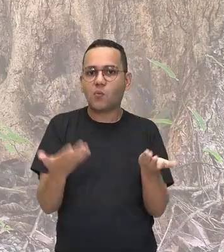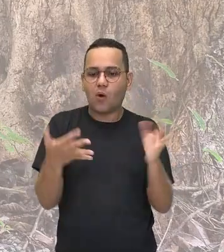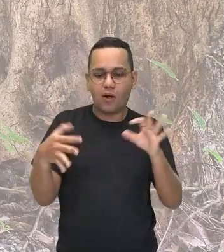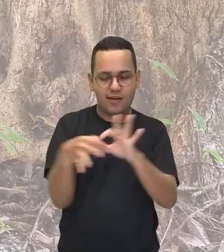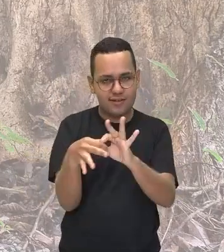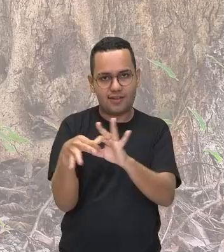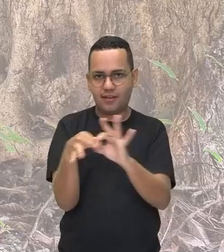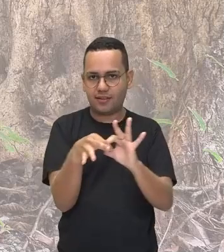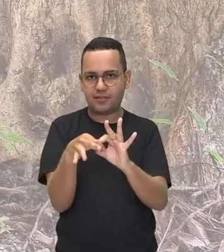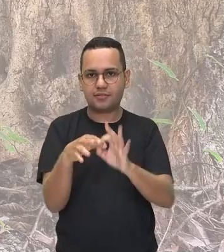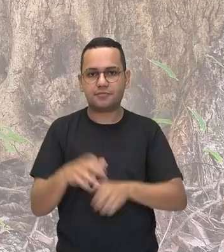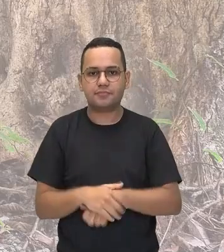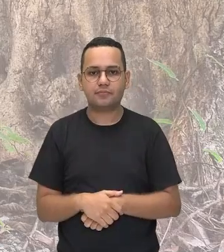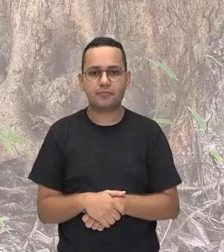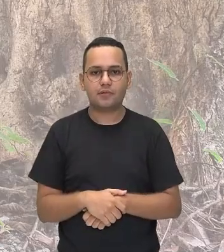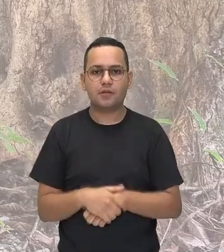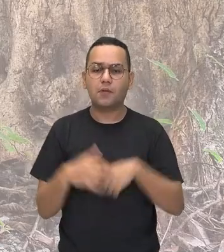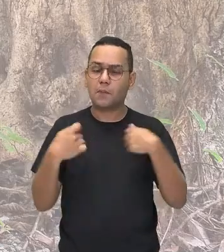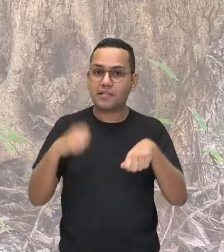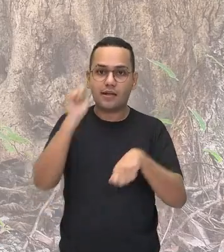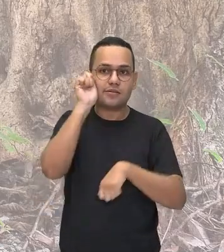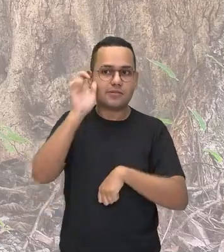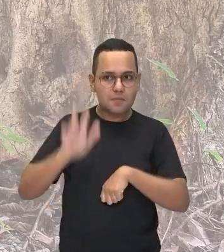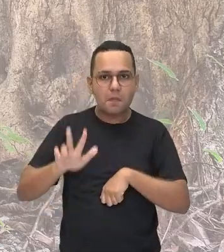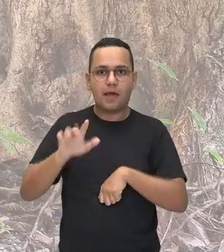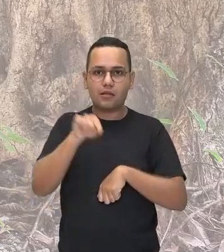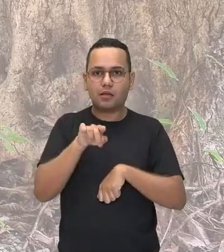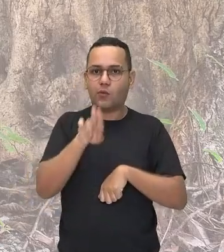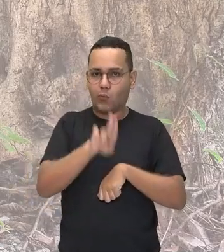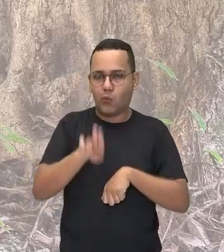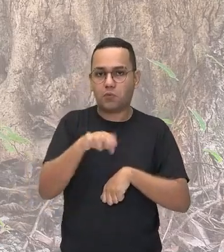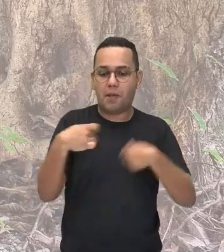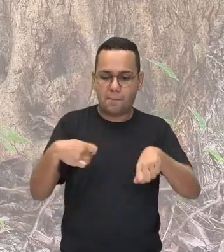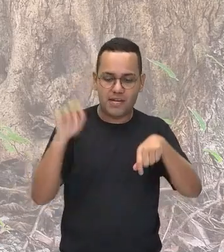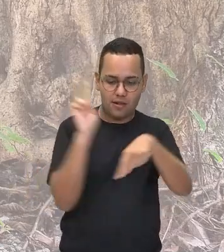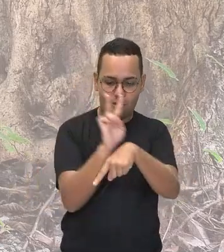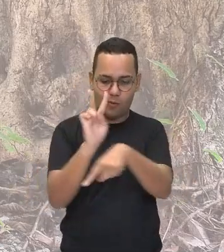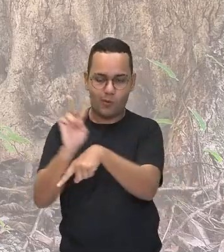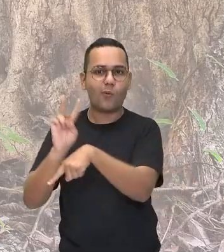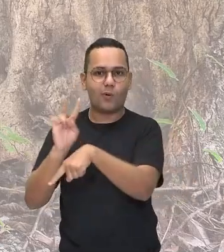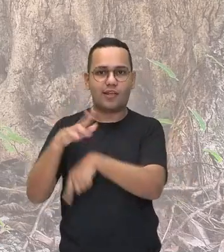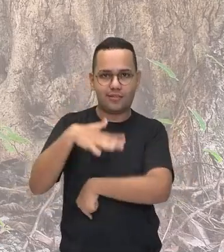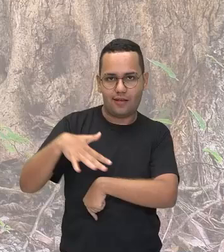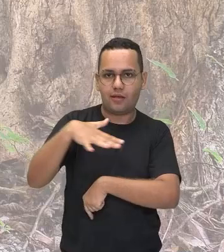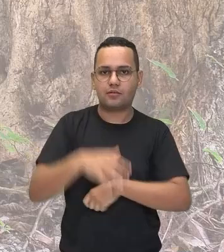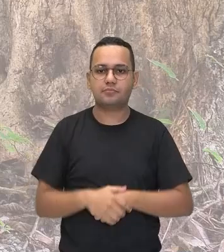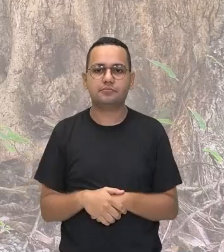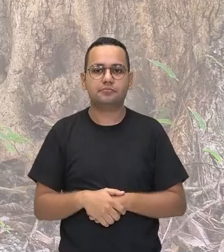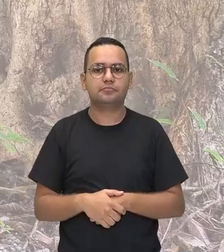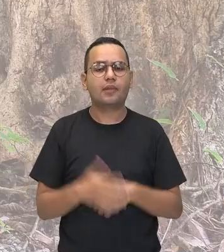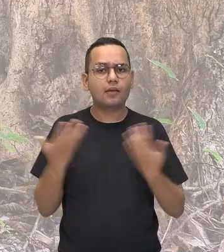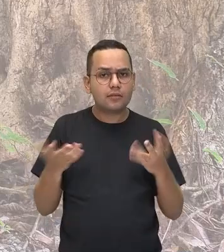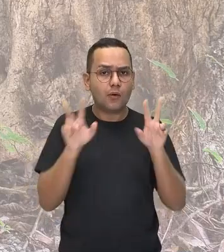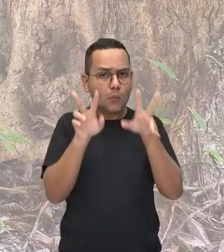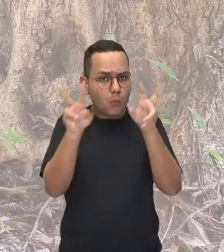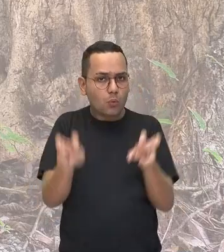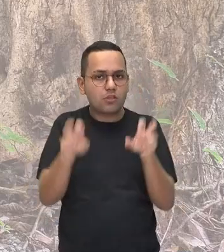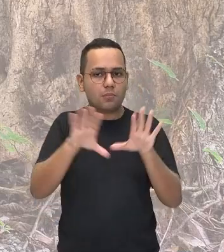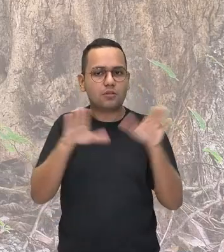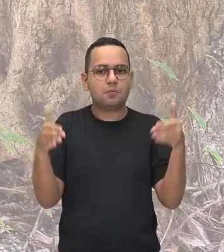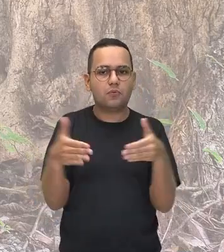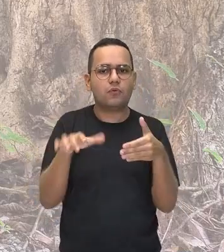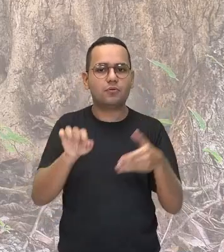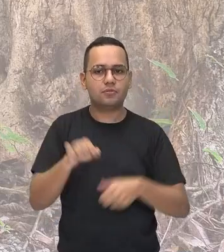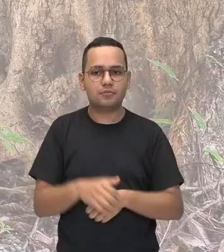de uma forma inteligente, a gente também está preservando esse meio ambiente, né, Rodrigo? Olha só, a bioeconomia relaciona-se